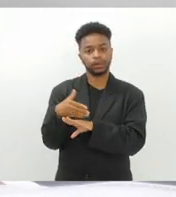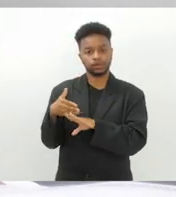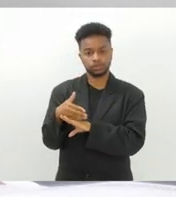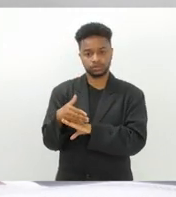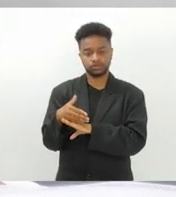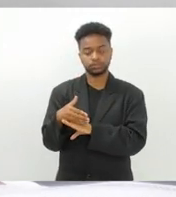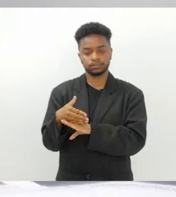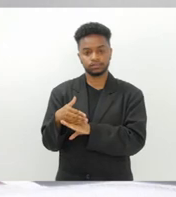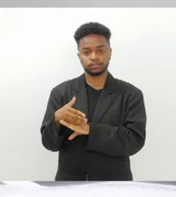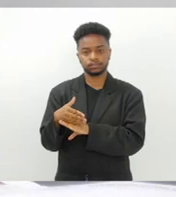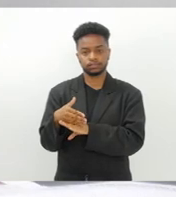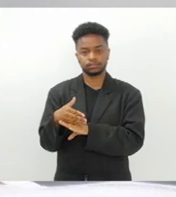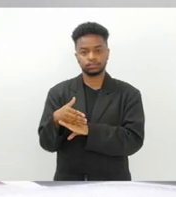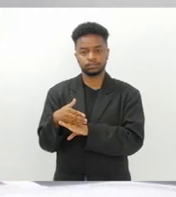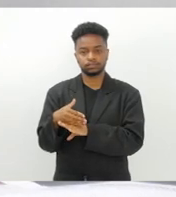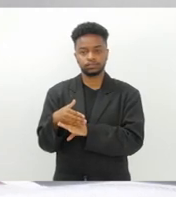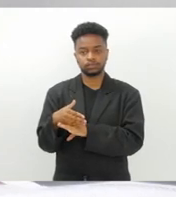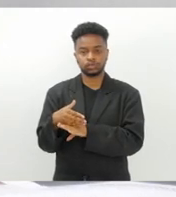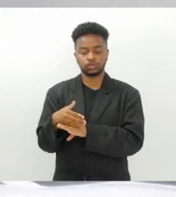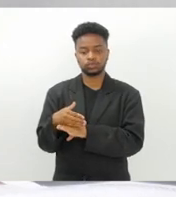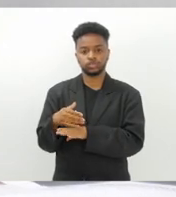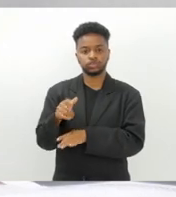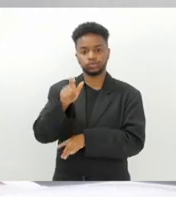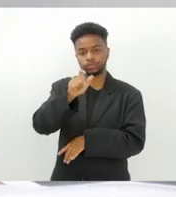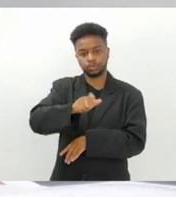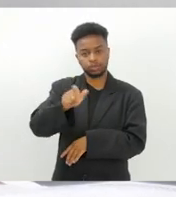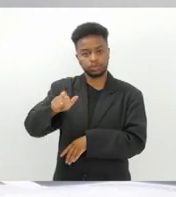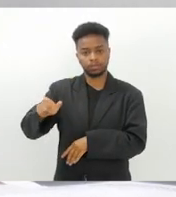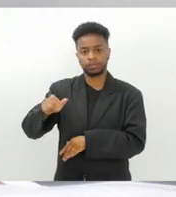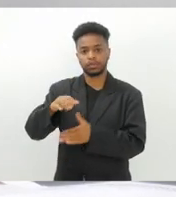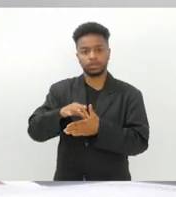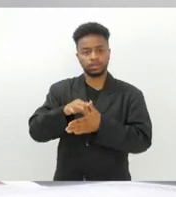participação de sacerdotes